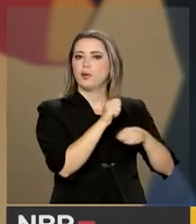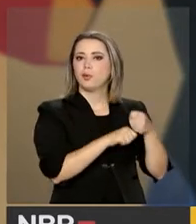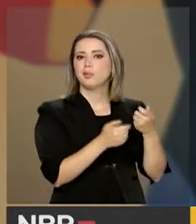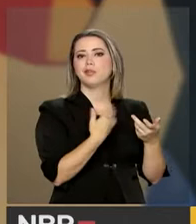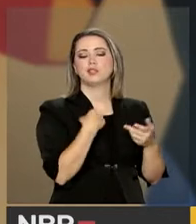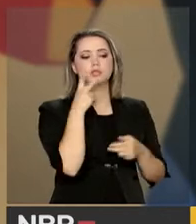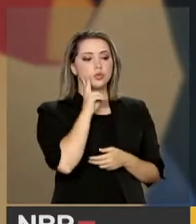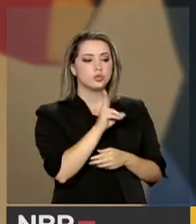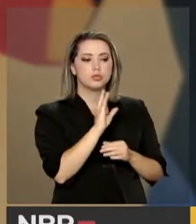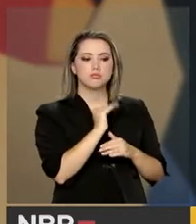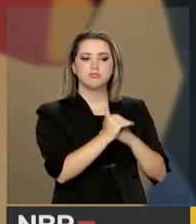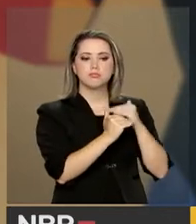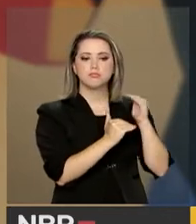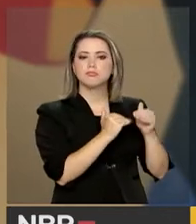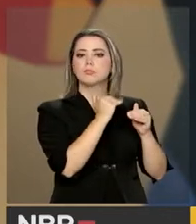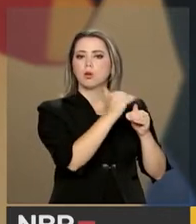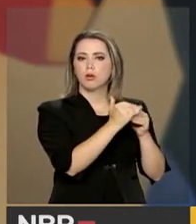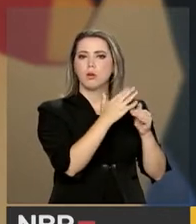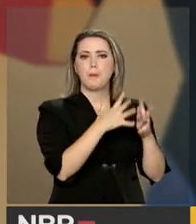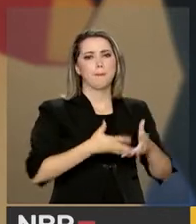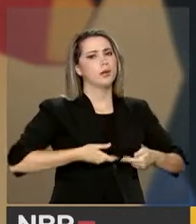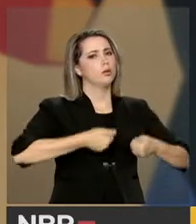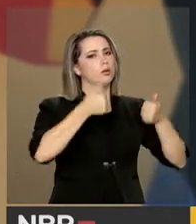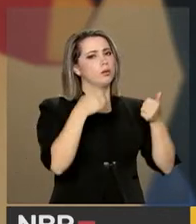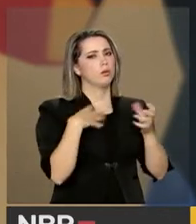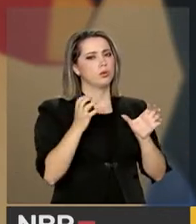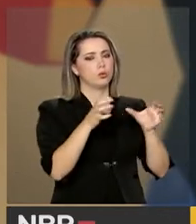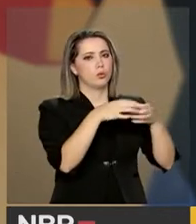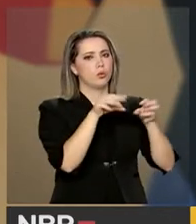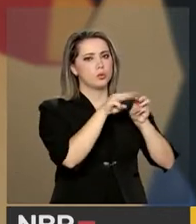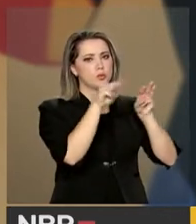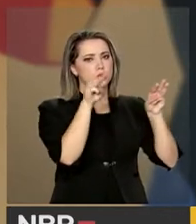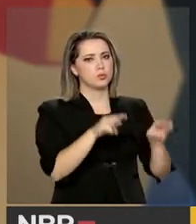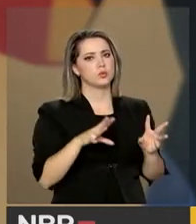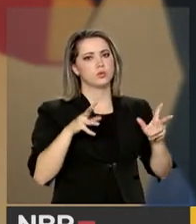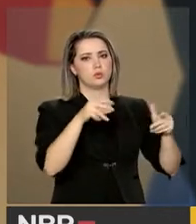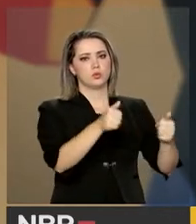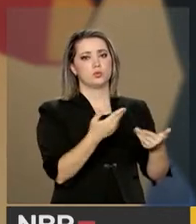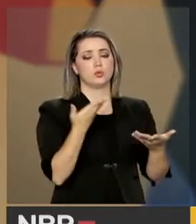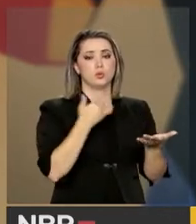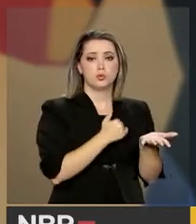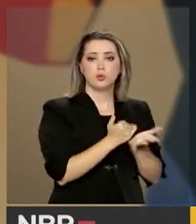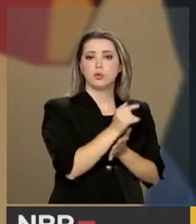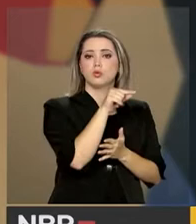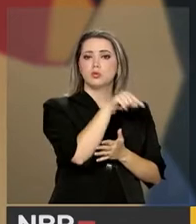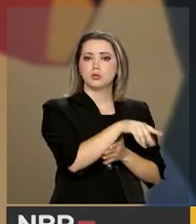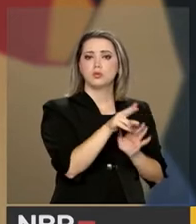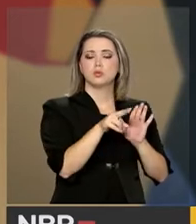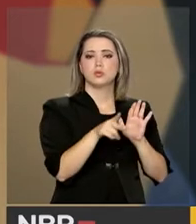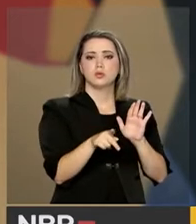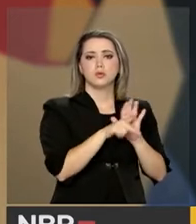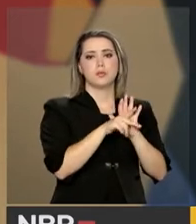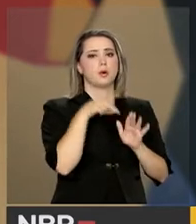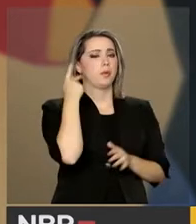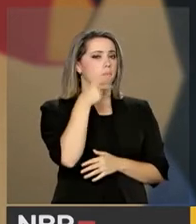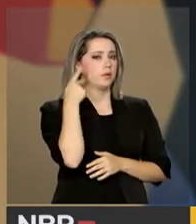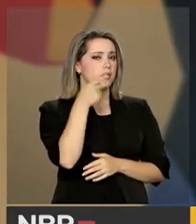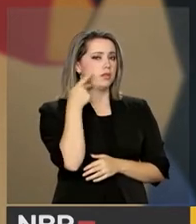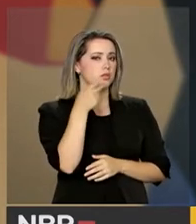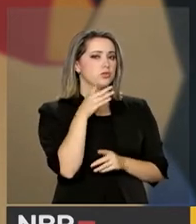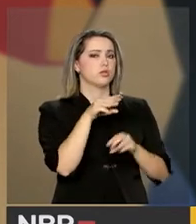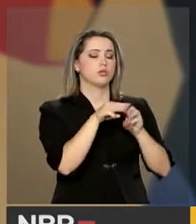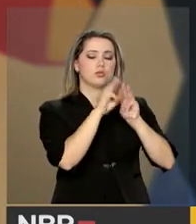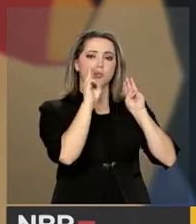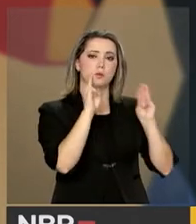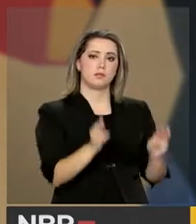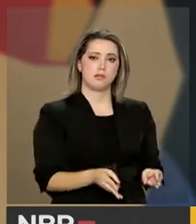vê um crescimento, um amadurecimento do setor de museus como um todo a partir da própria política nacional